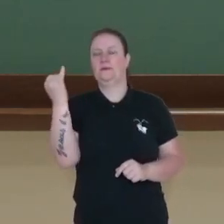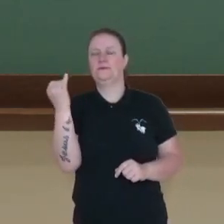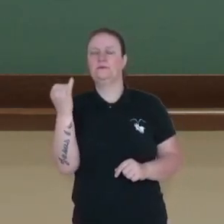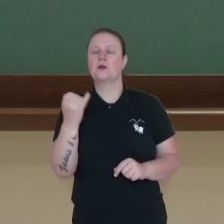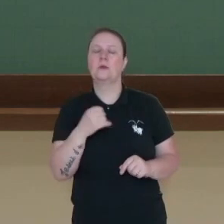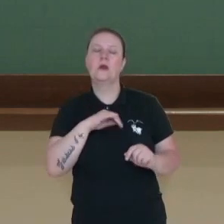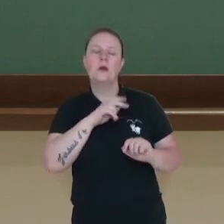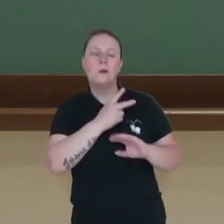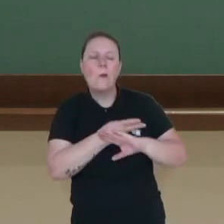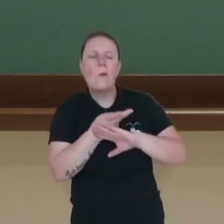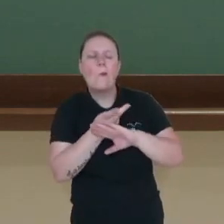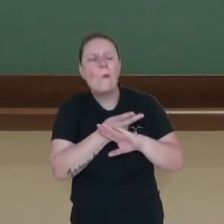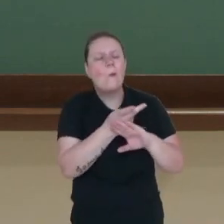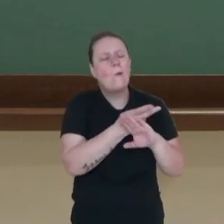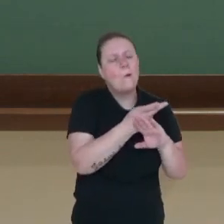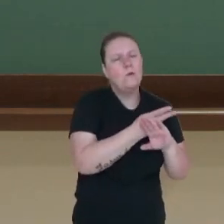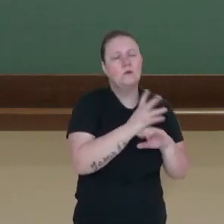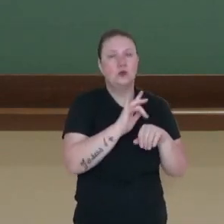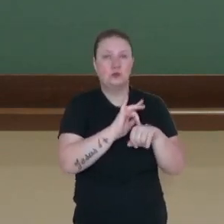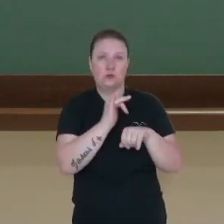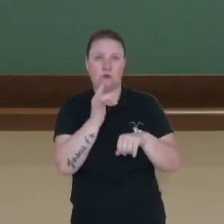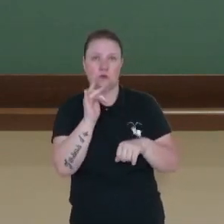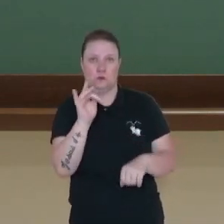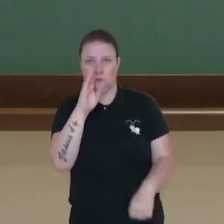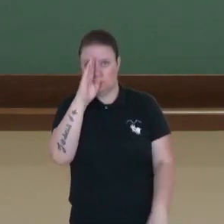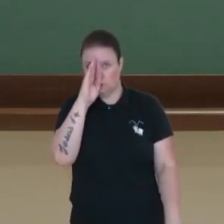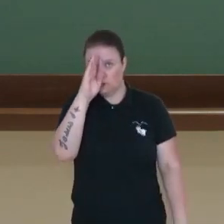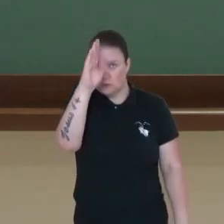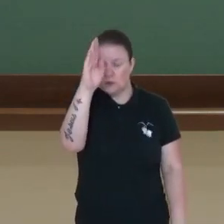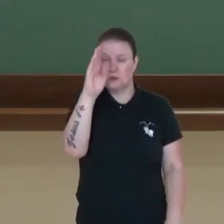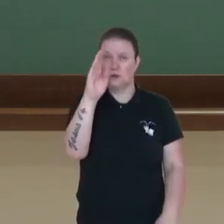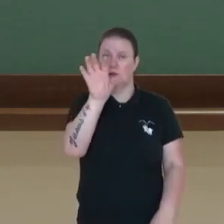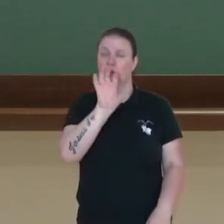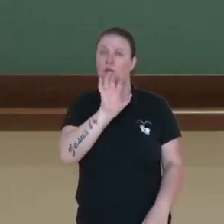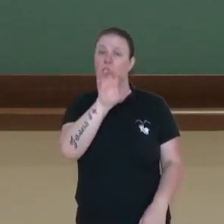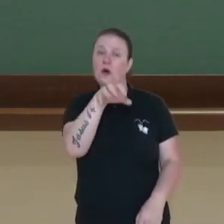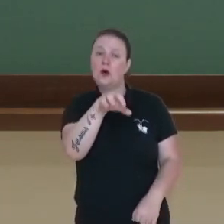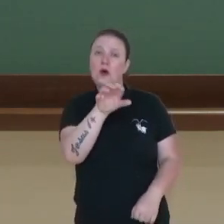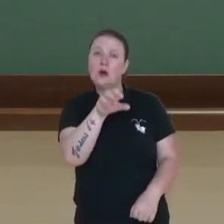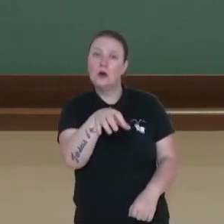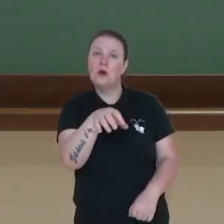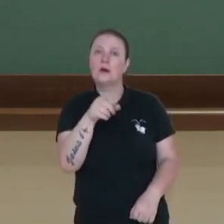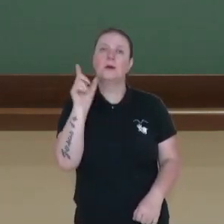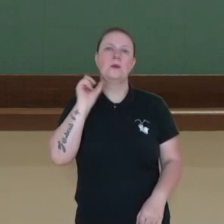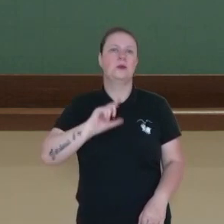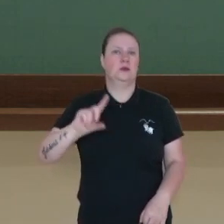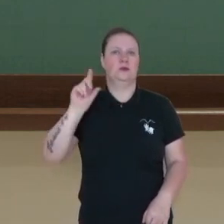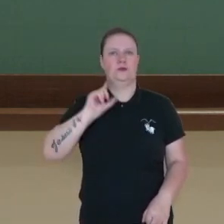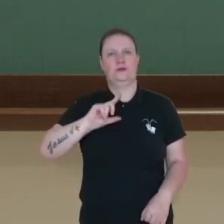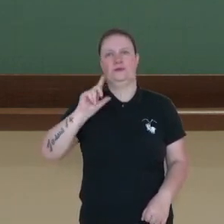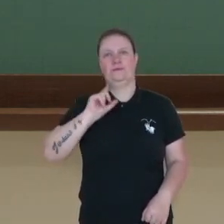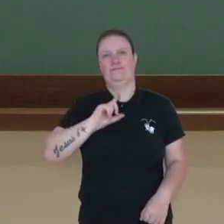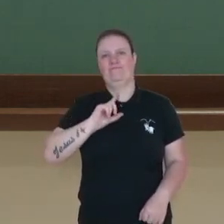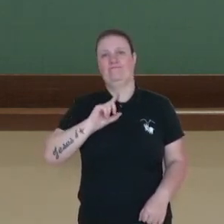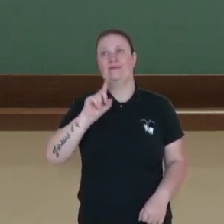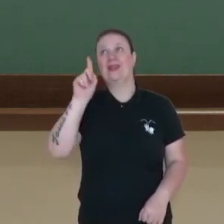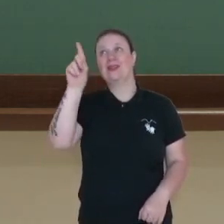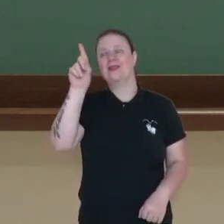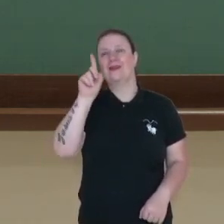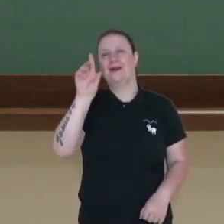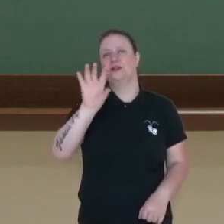Brasil todo praticamente, né? Principalmente na região das Minas Gerais. Quando os